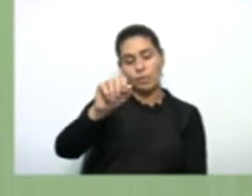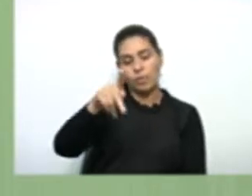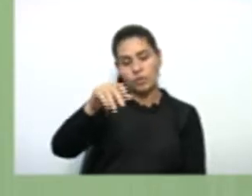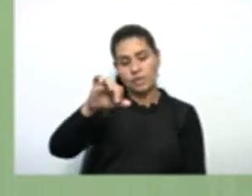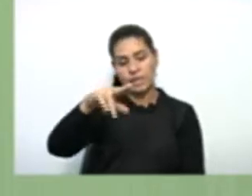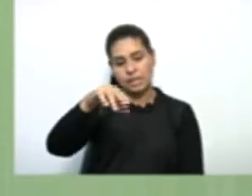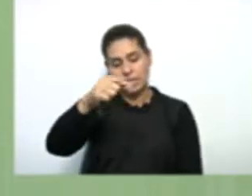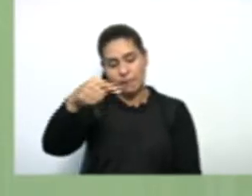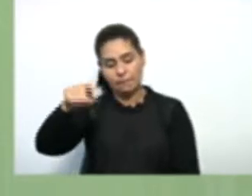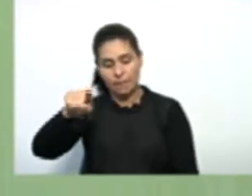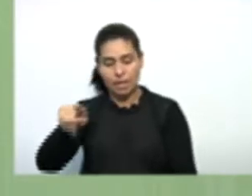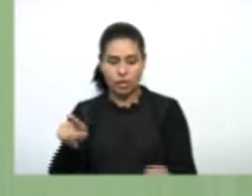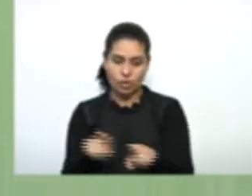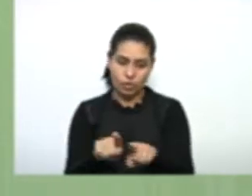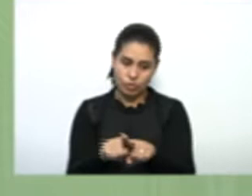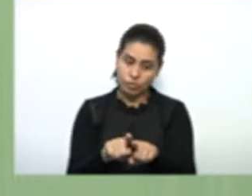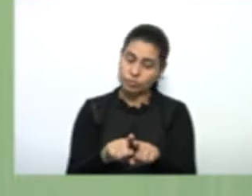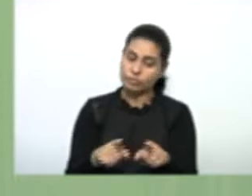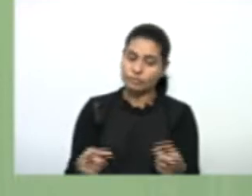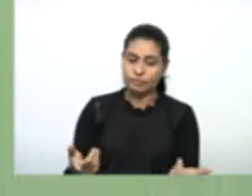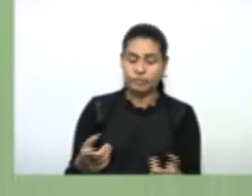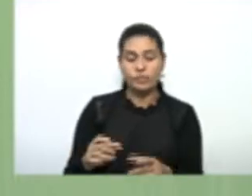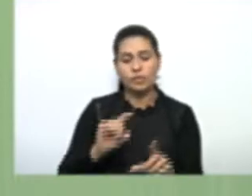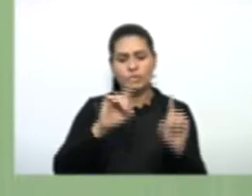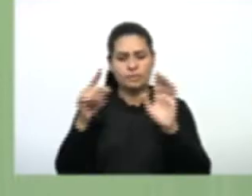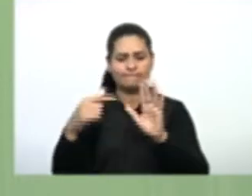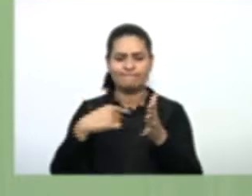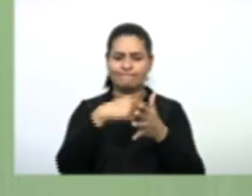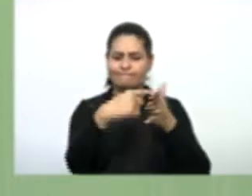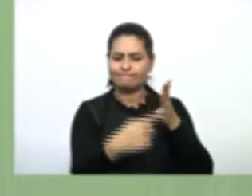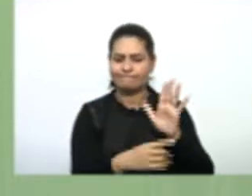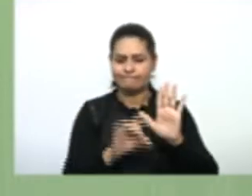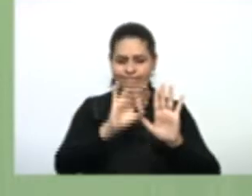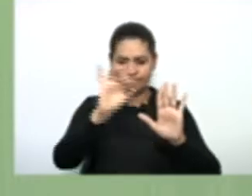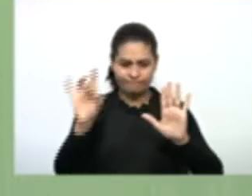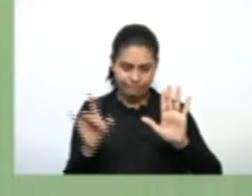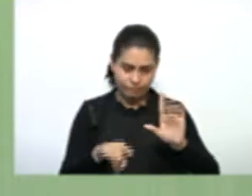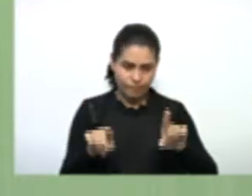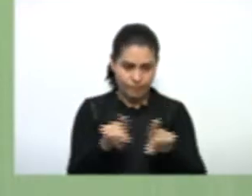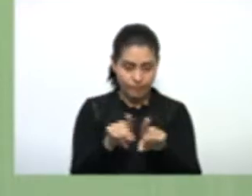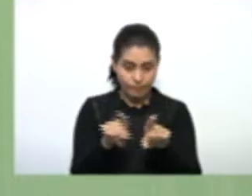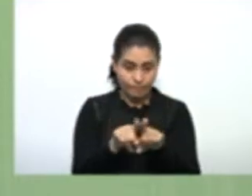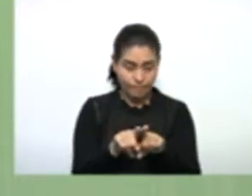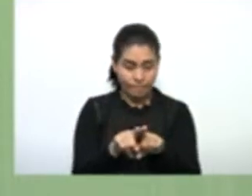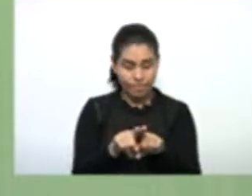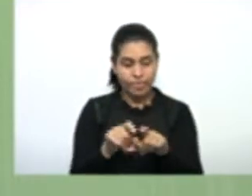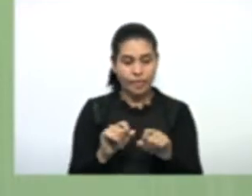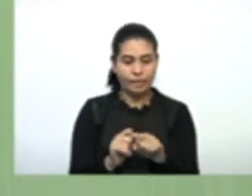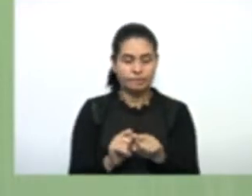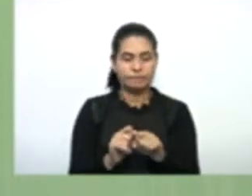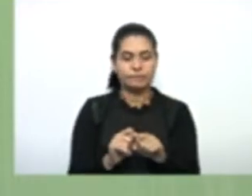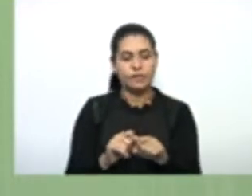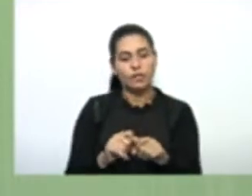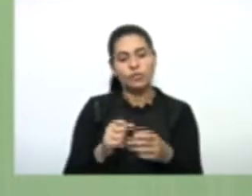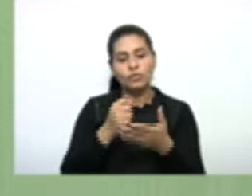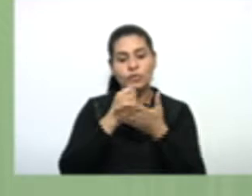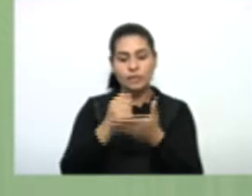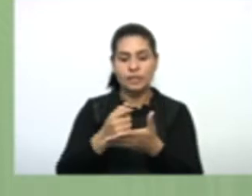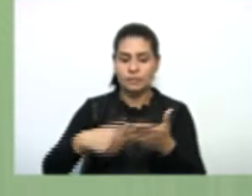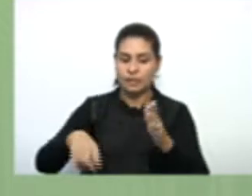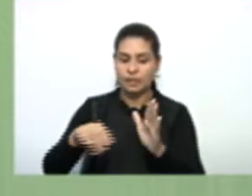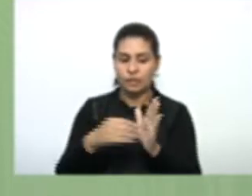além disso, vamos ter um tópico especial de operações cooperativas e inclusão social, sustentabilidade